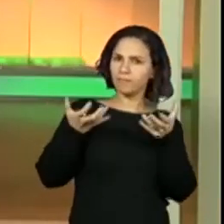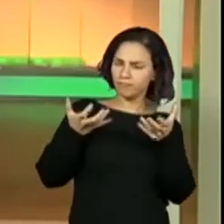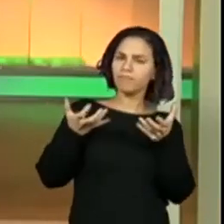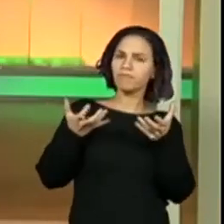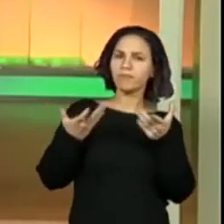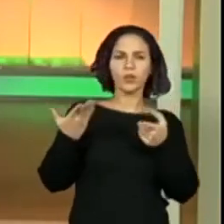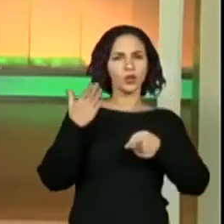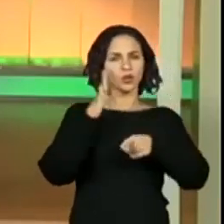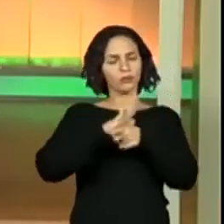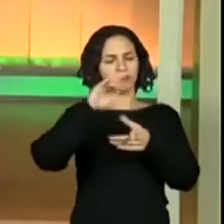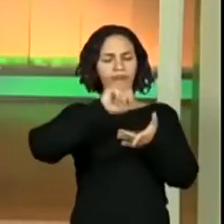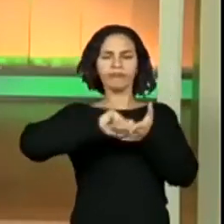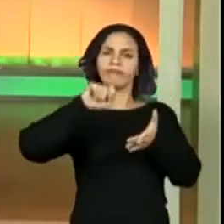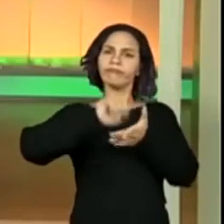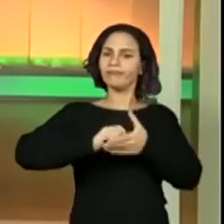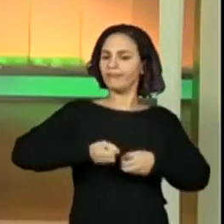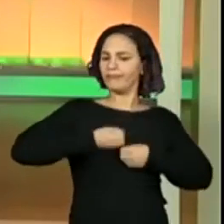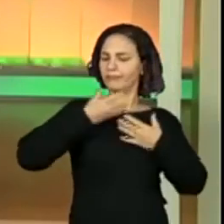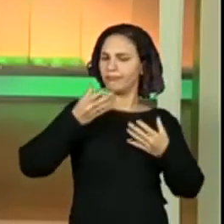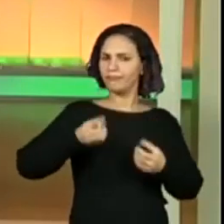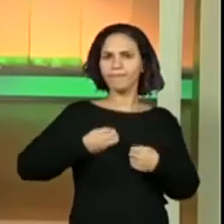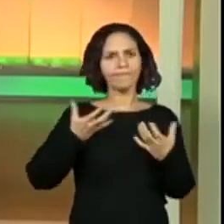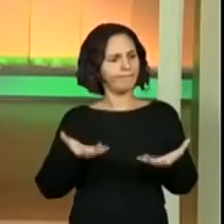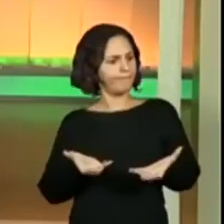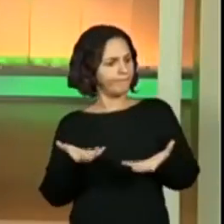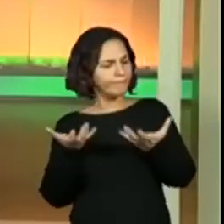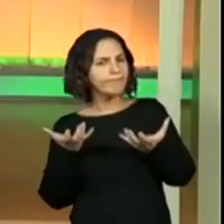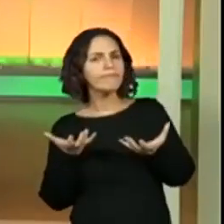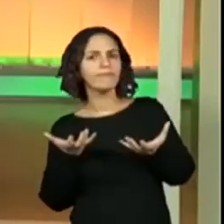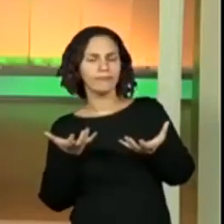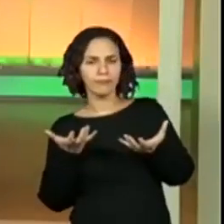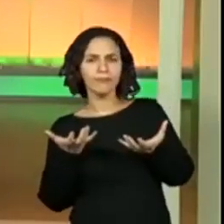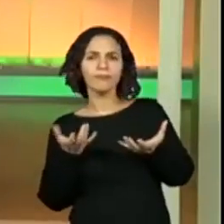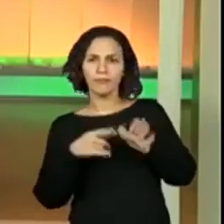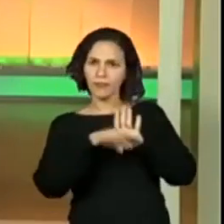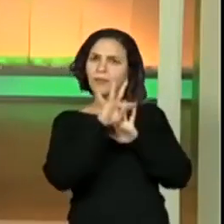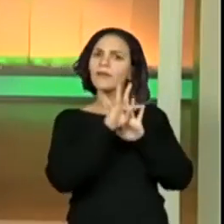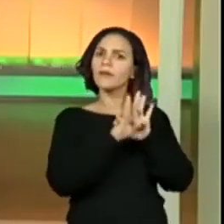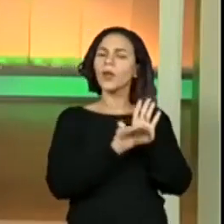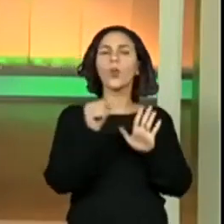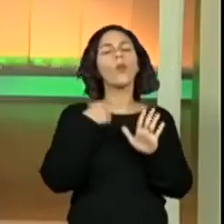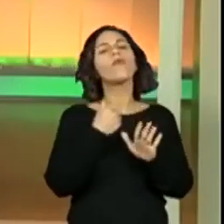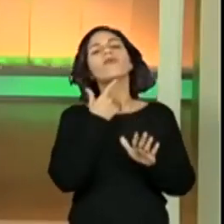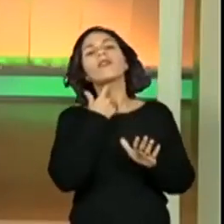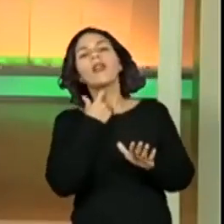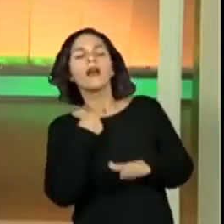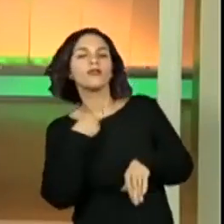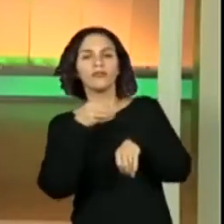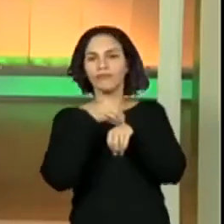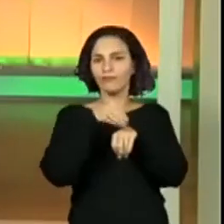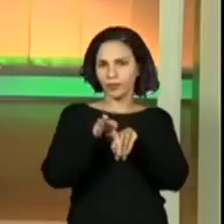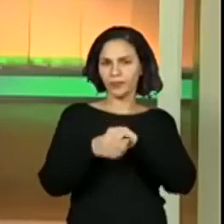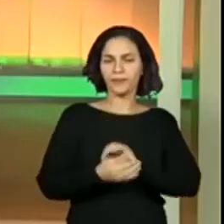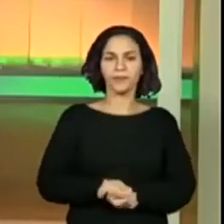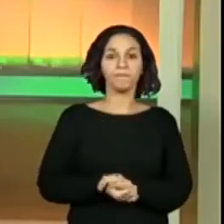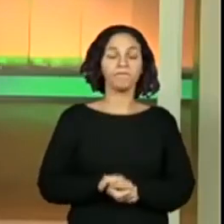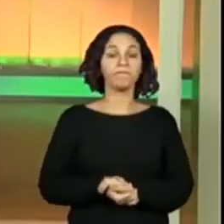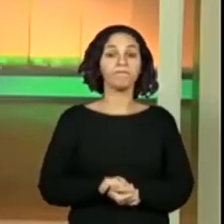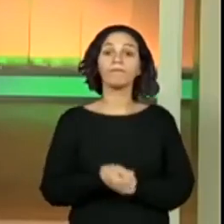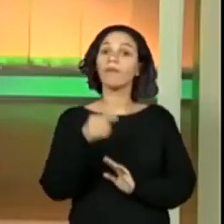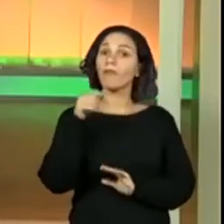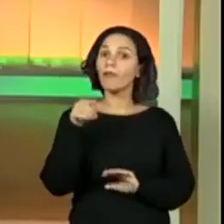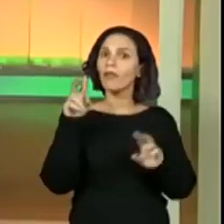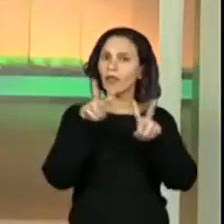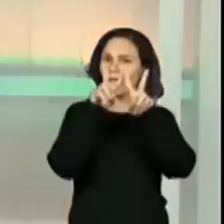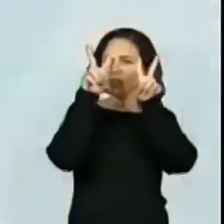escrita e expressar, né? Me expressar, expressar diante do texto aquilo que eu quero dizer. Esse tema